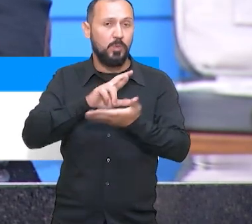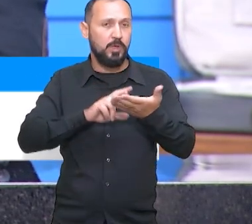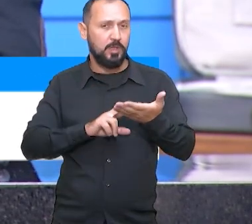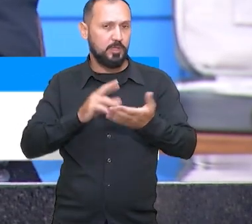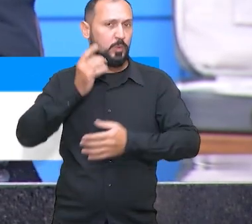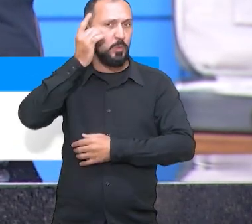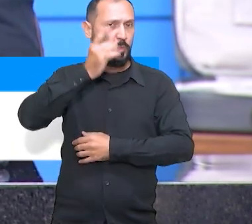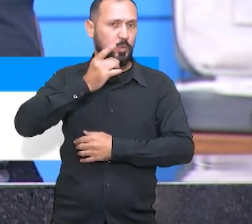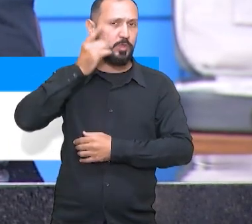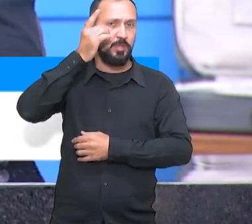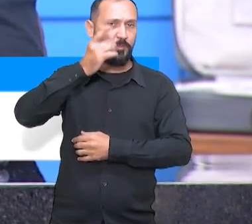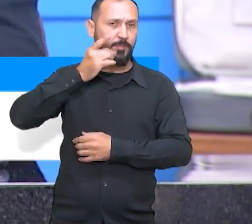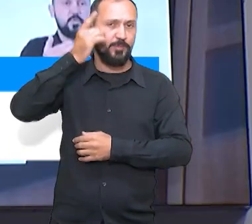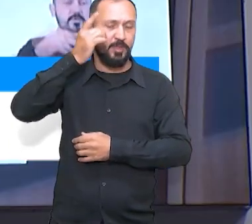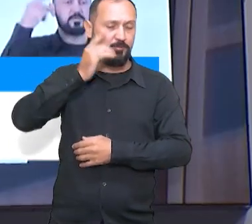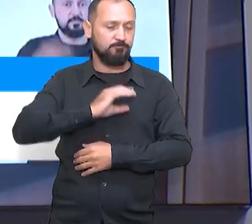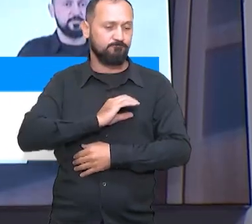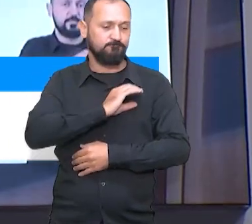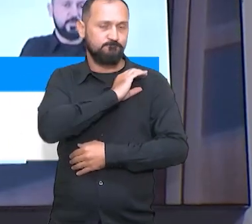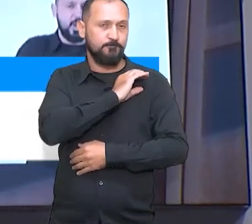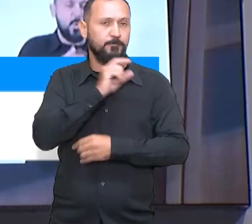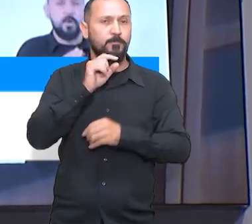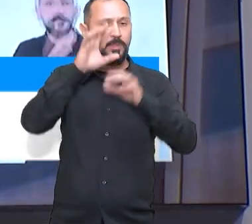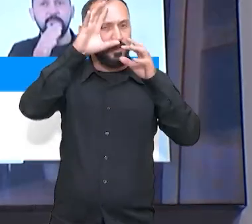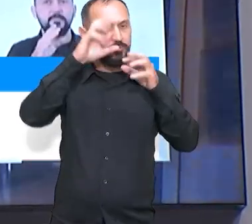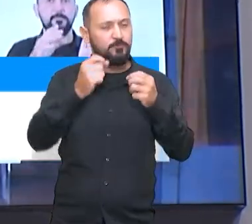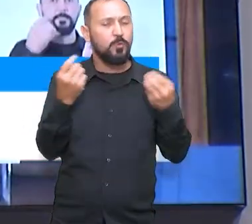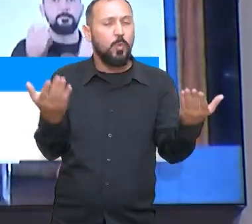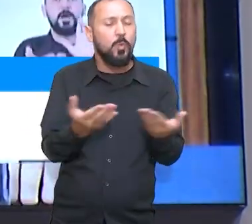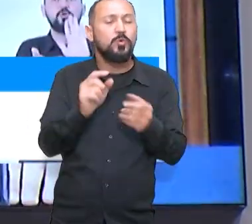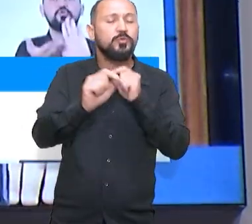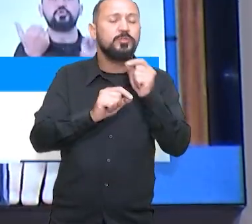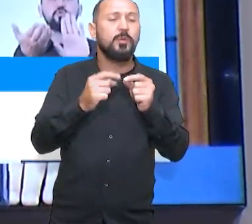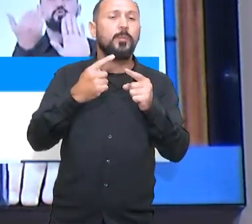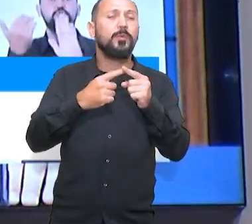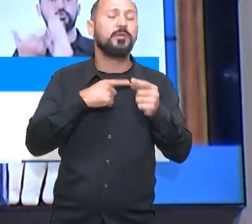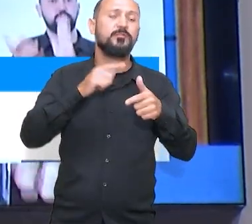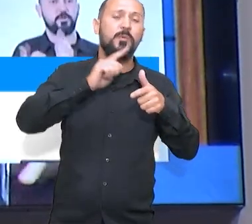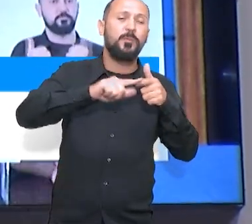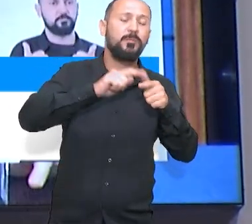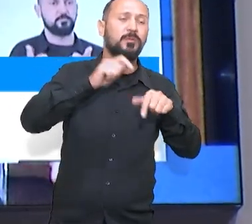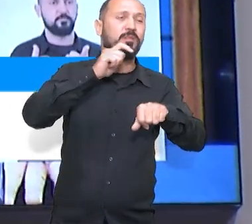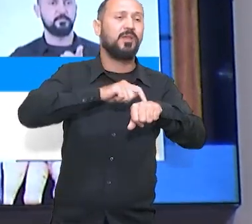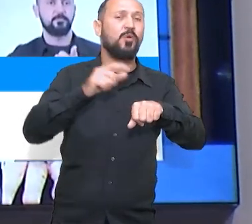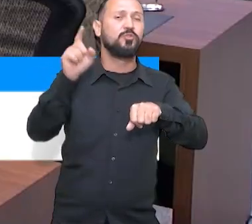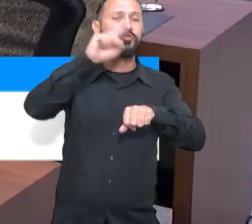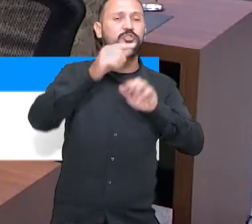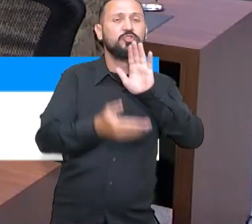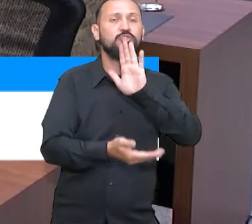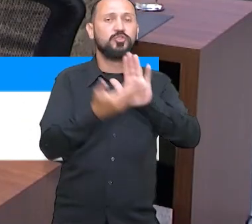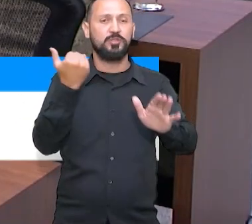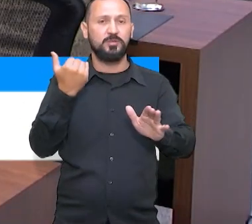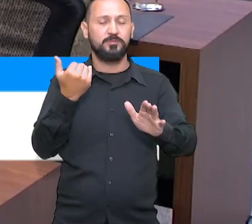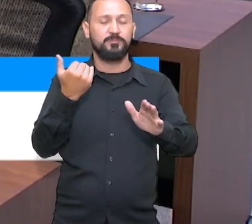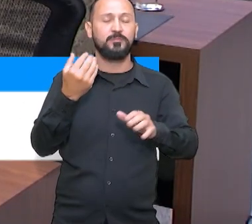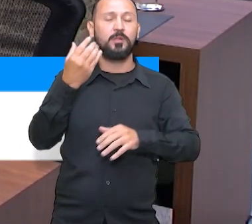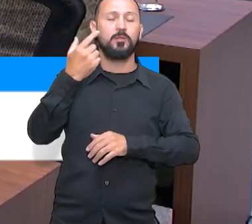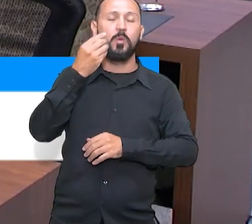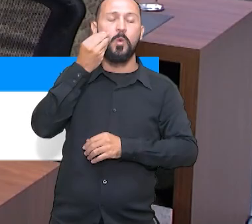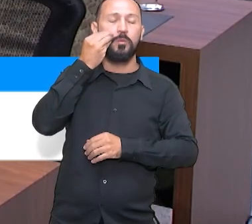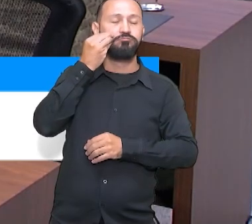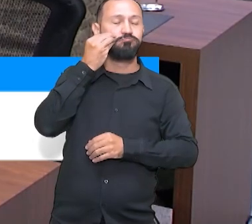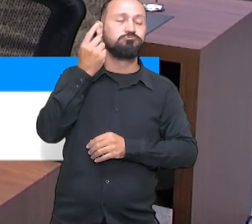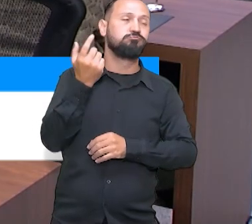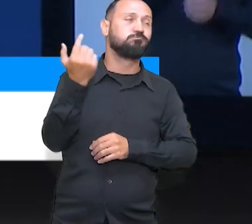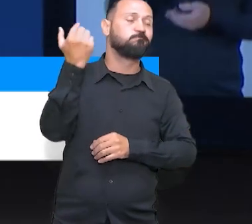CPI, deputado Capitão Contar, a medida tomada hoje se deve a imprevistos na retirada desses medidores. Na última tentativa, restaram